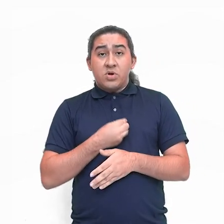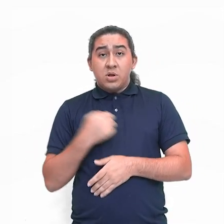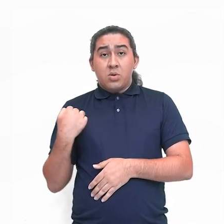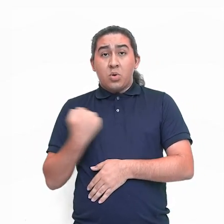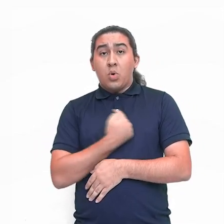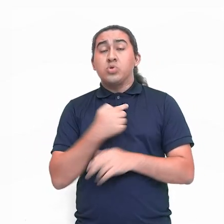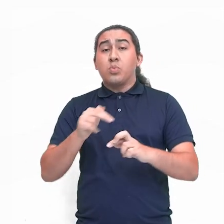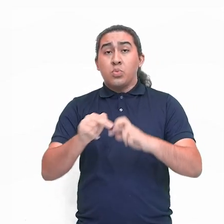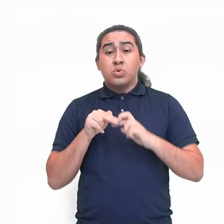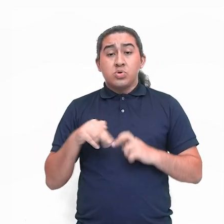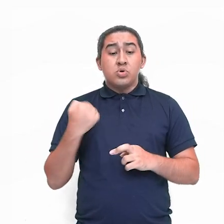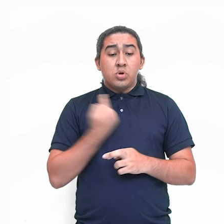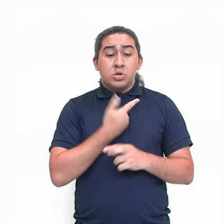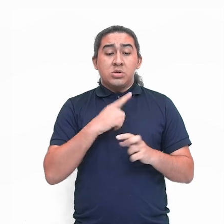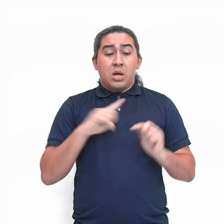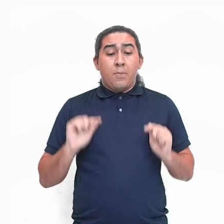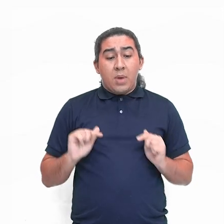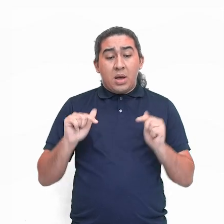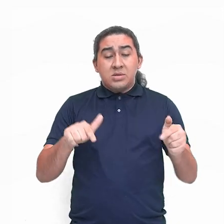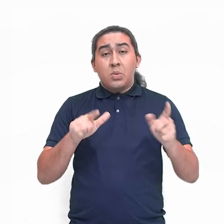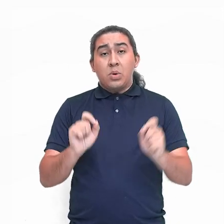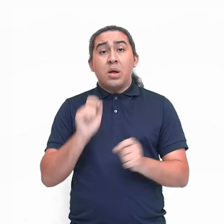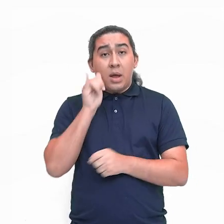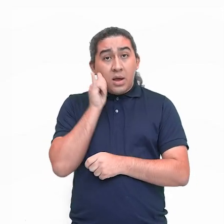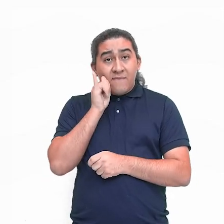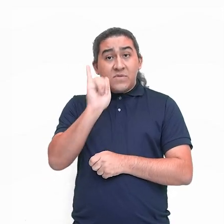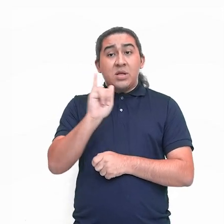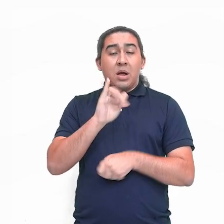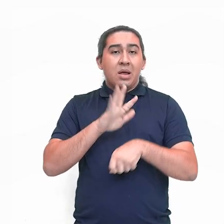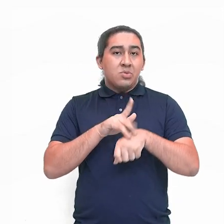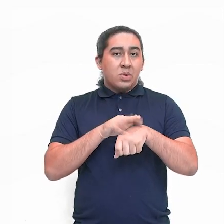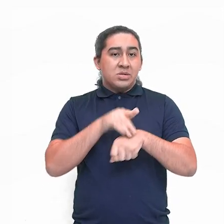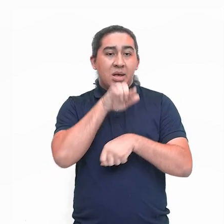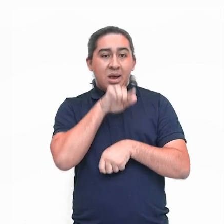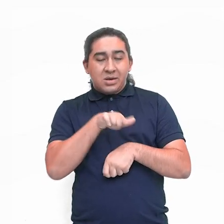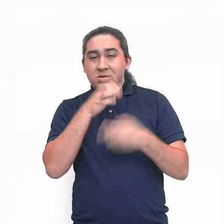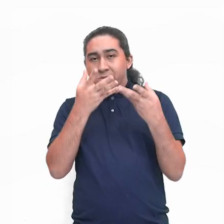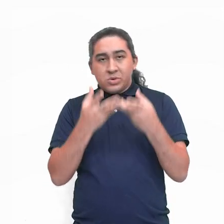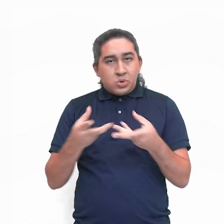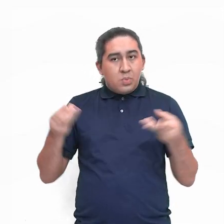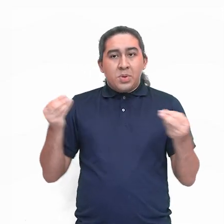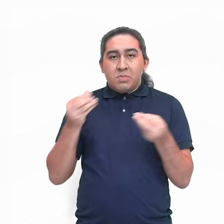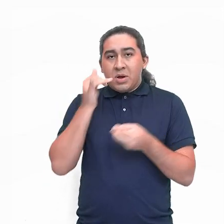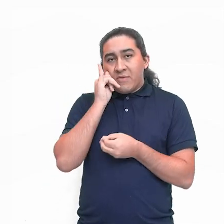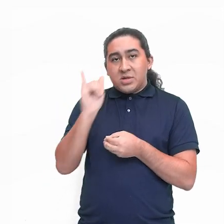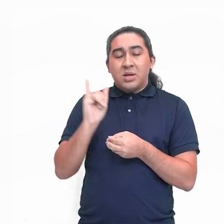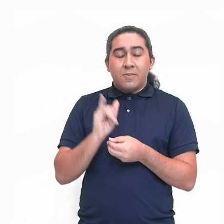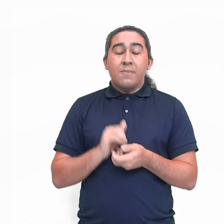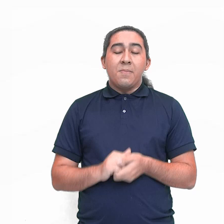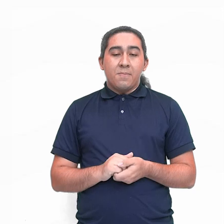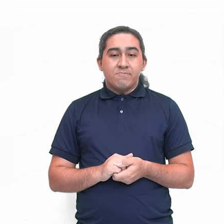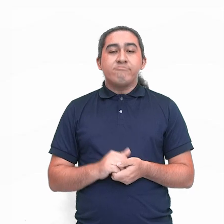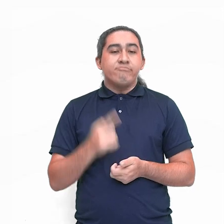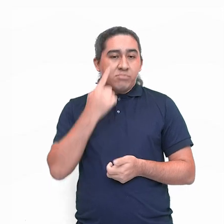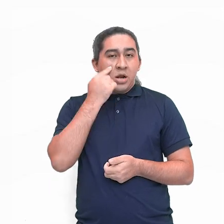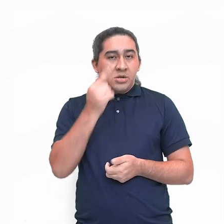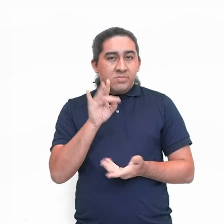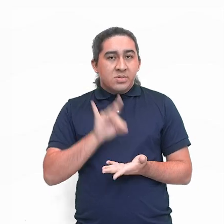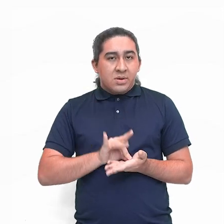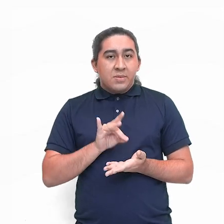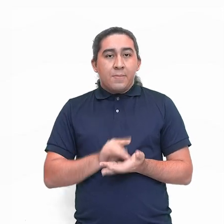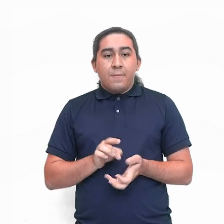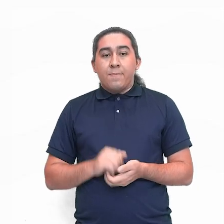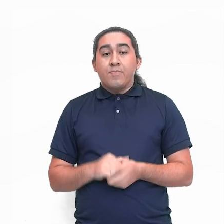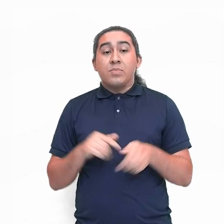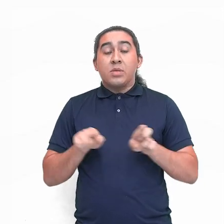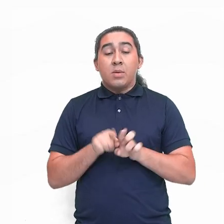com isso a gente vai atuar justamente na prevenção para que essas doenças elas não surjam. Olha só que interessante.